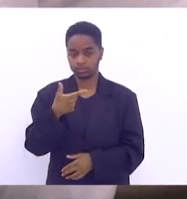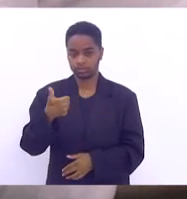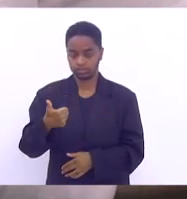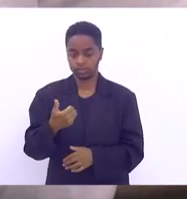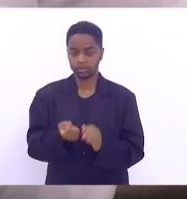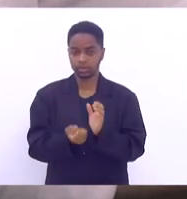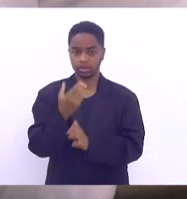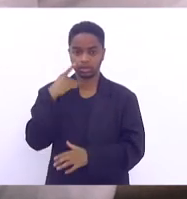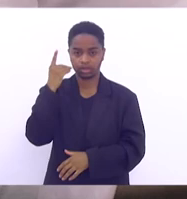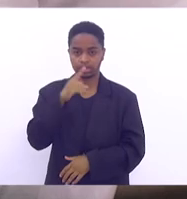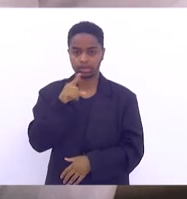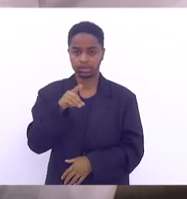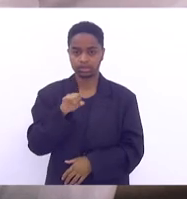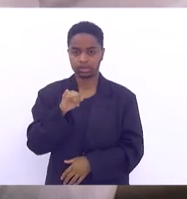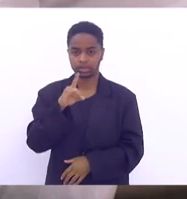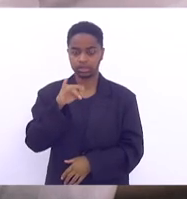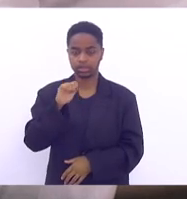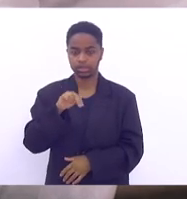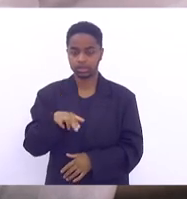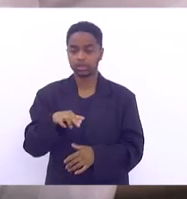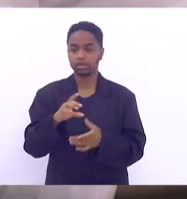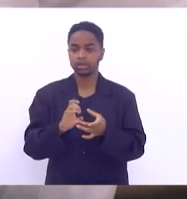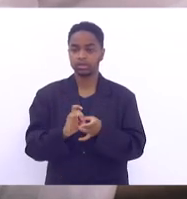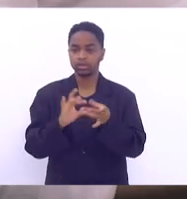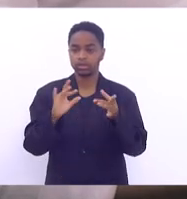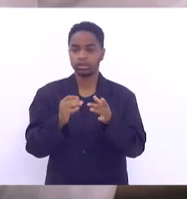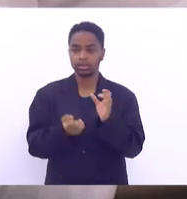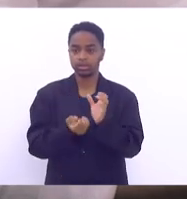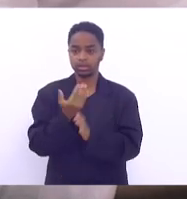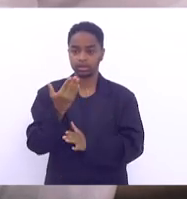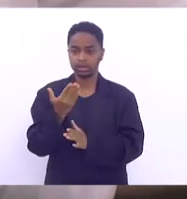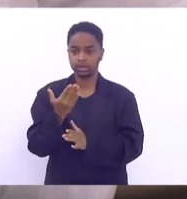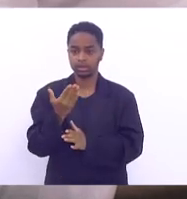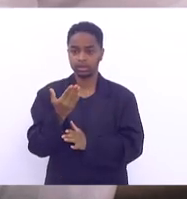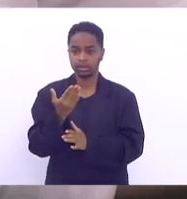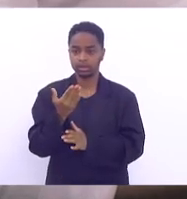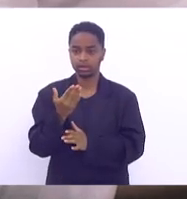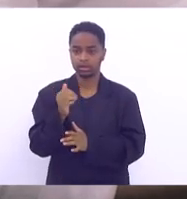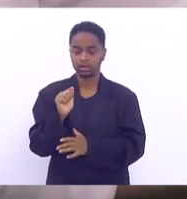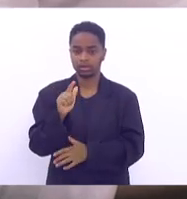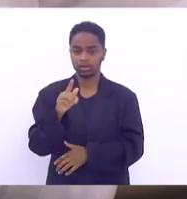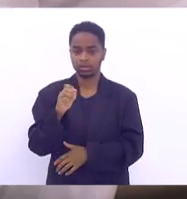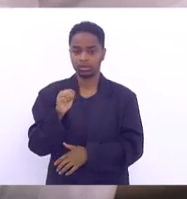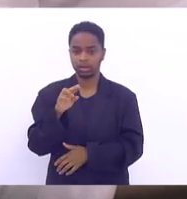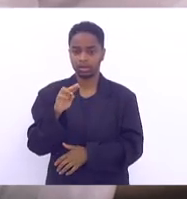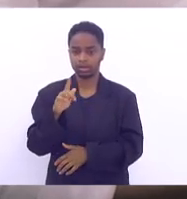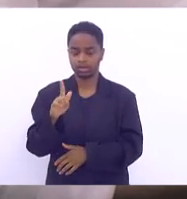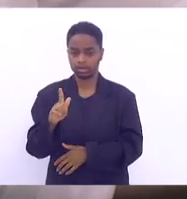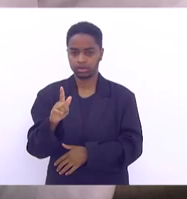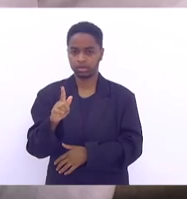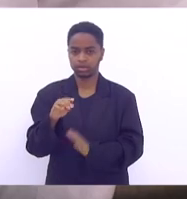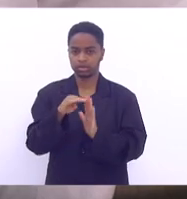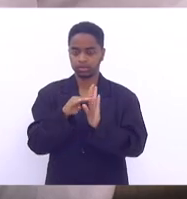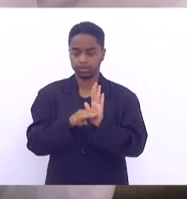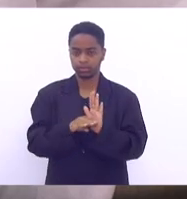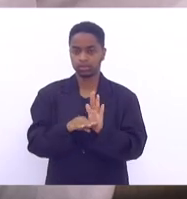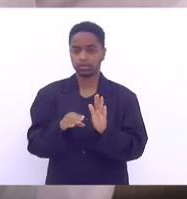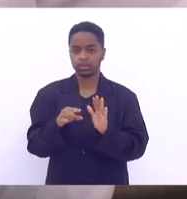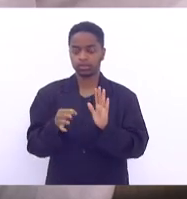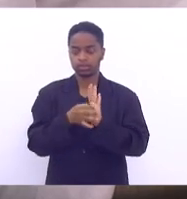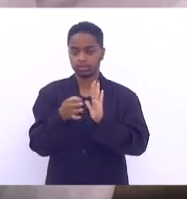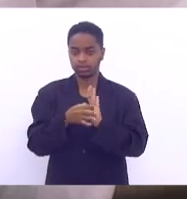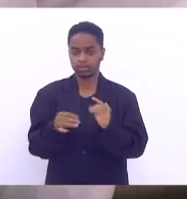que autoriza o governo do Estado a criar o programa Albergue o Seu Gringo, no âmbito do Estado do Rio de Janeiro. Parecer é pela constitucionalidade